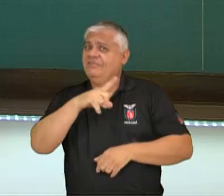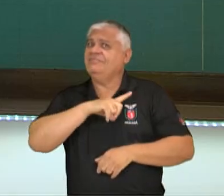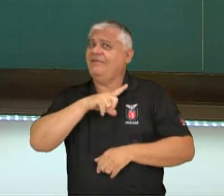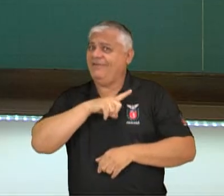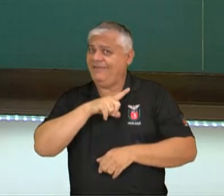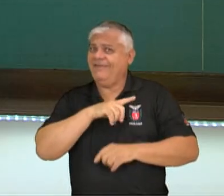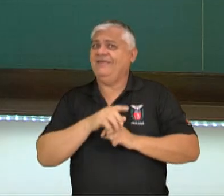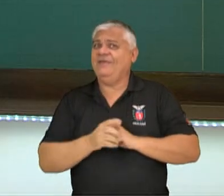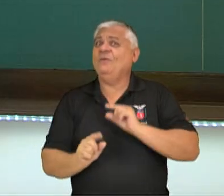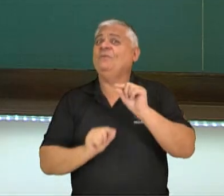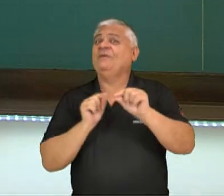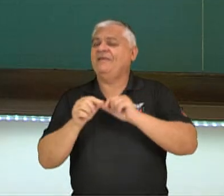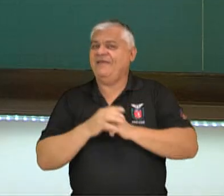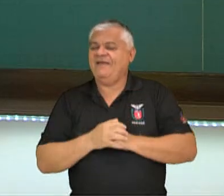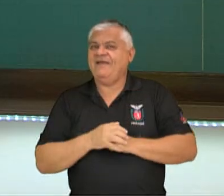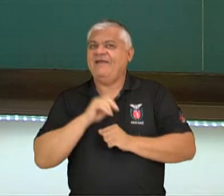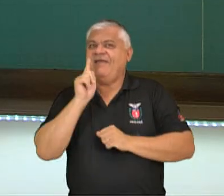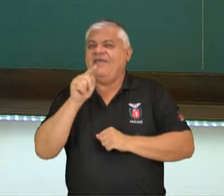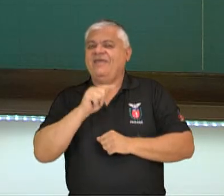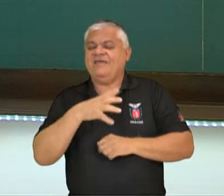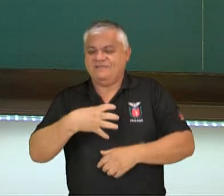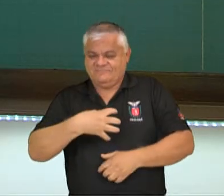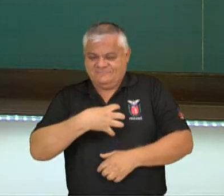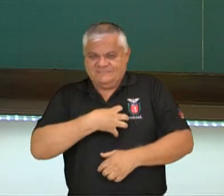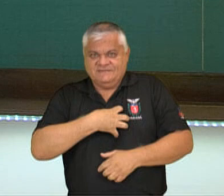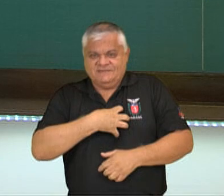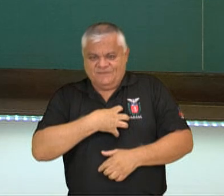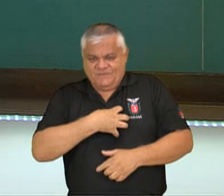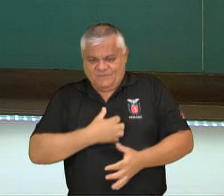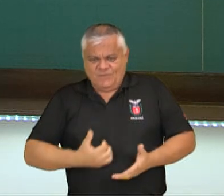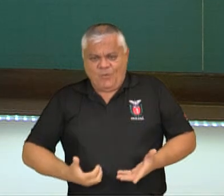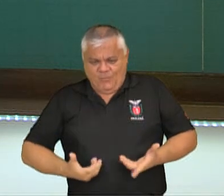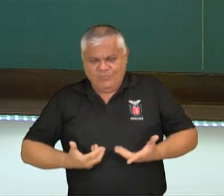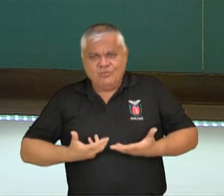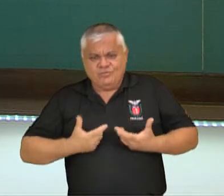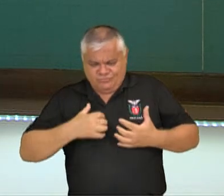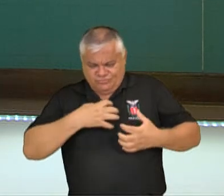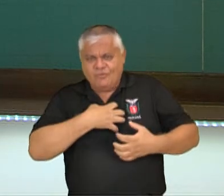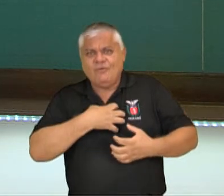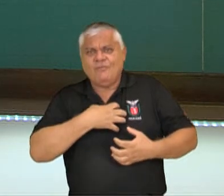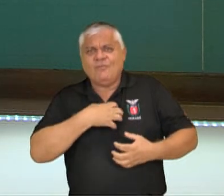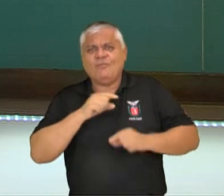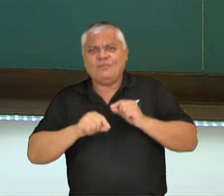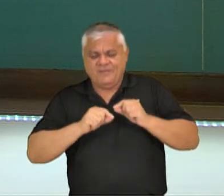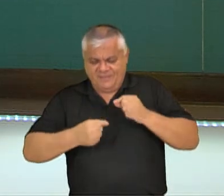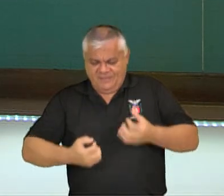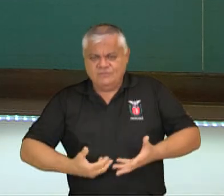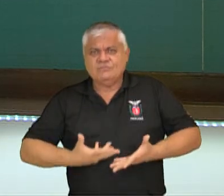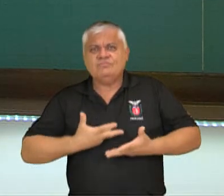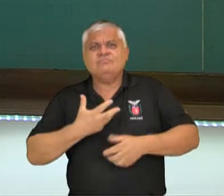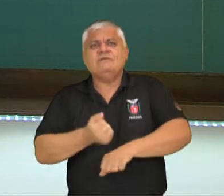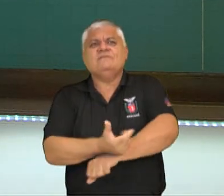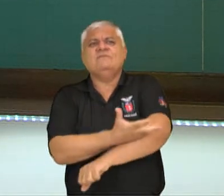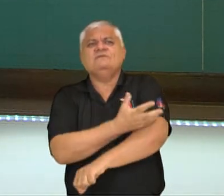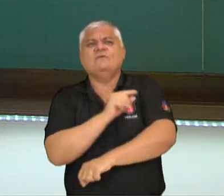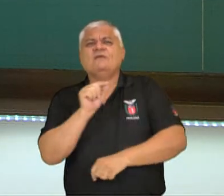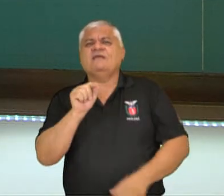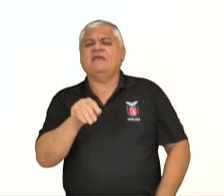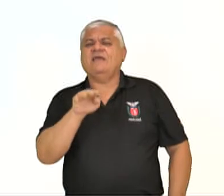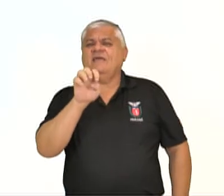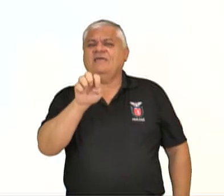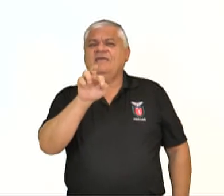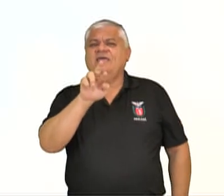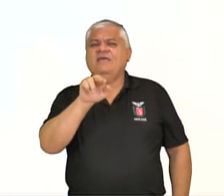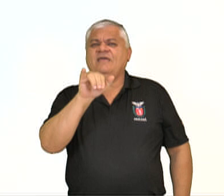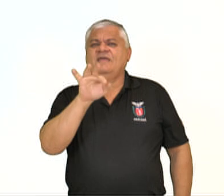né? É uma sensação corporal, né? O teu corpo reage a uma emoção. O que é a eritrofobia?